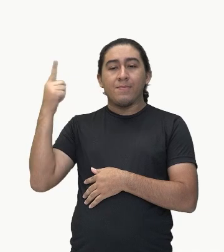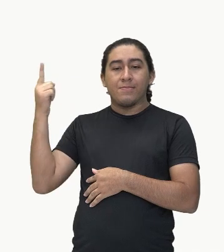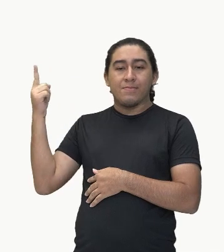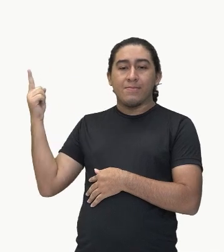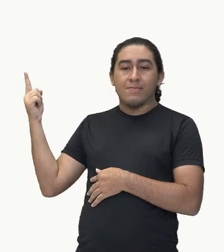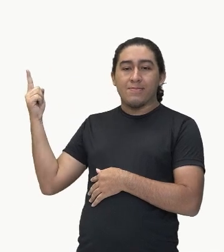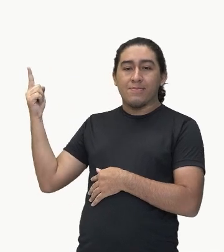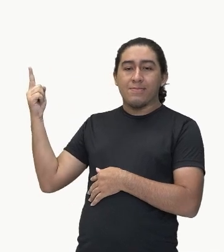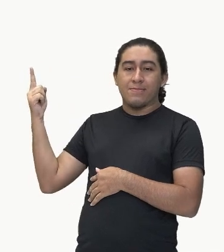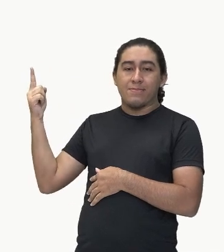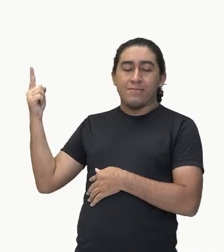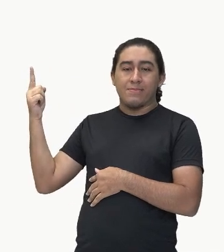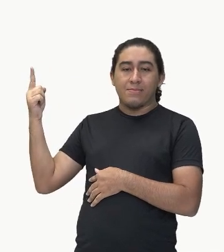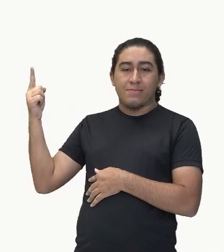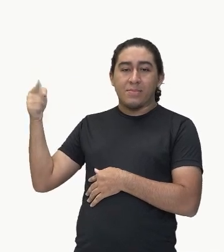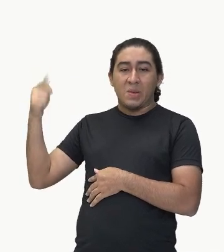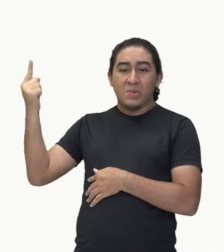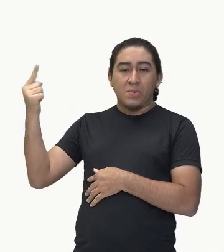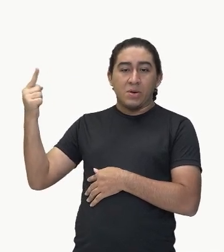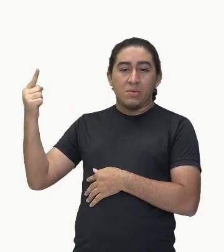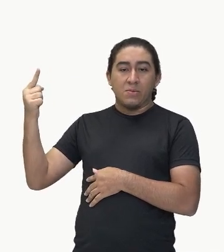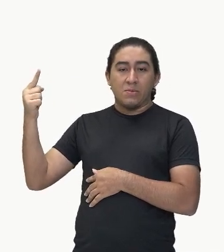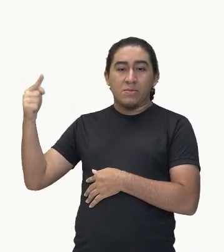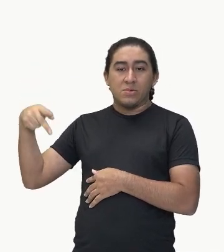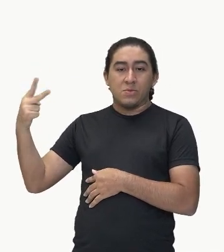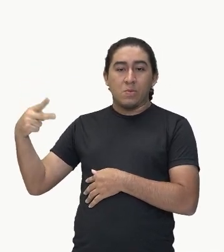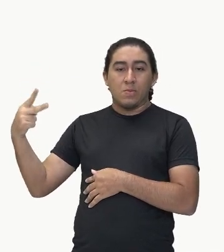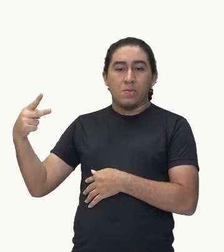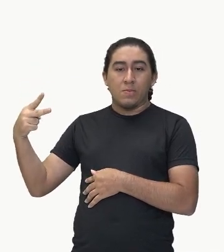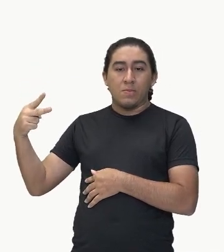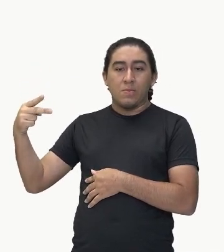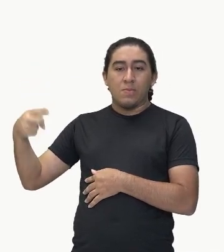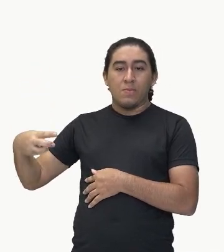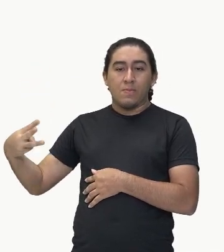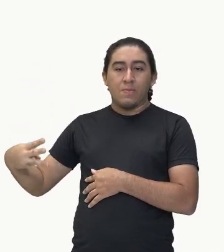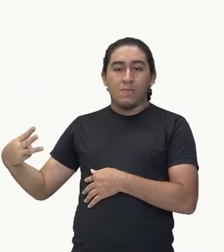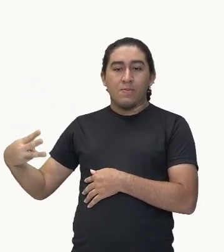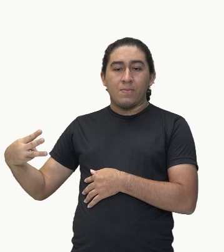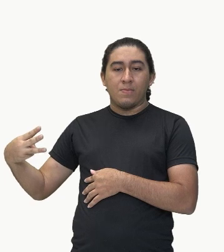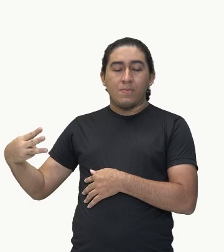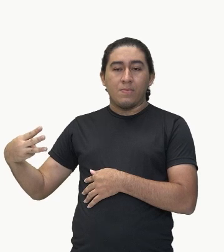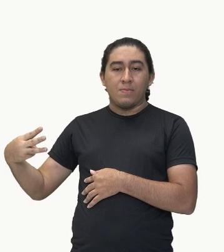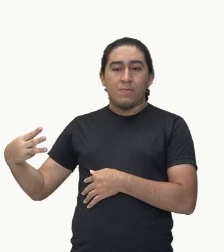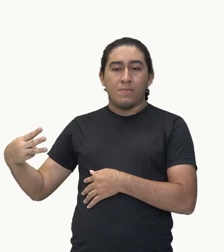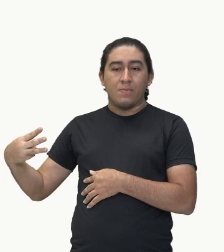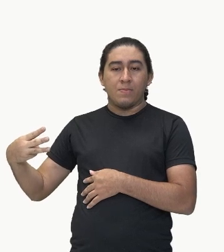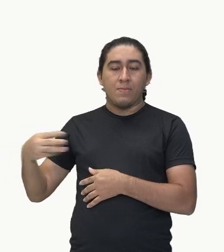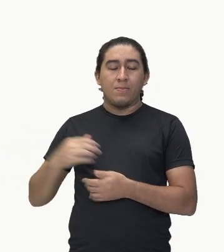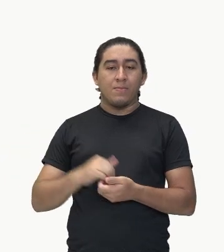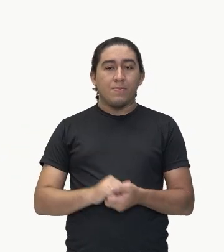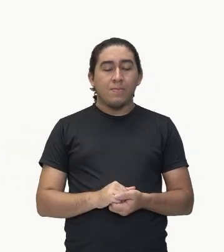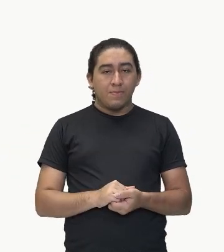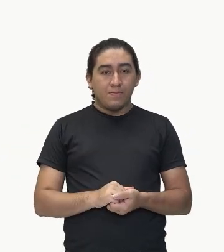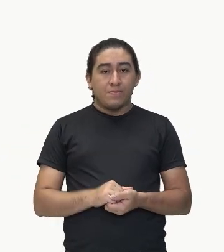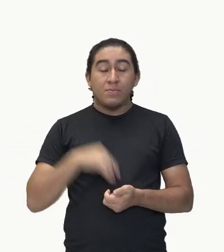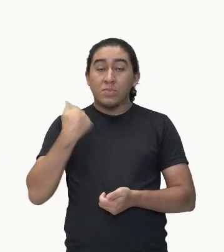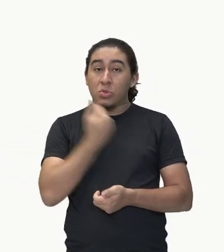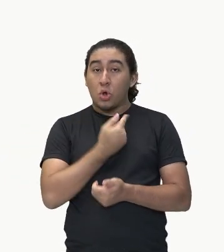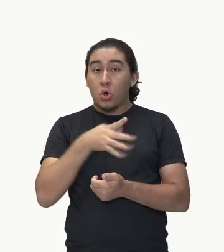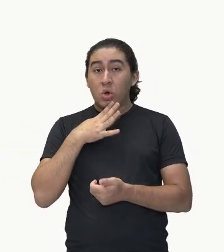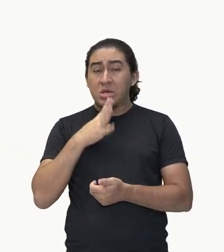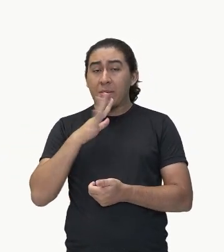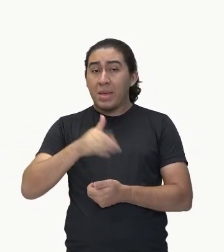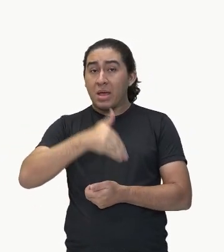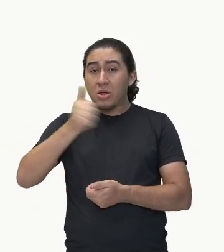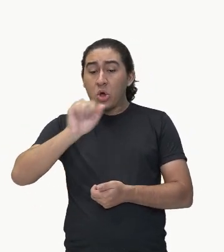nesta aula. Álvaro de Campos, Ricardo Reis e Alberto Caeiro. Então, ao longo da aula, nós vamos conhecer um